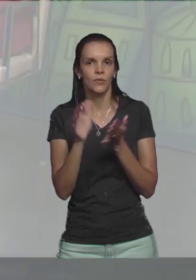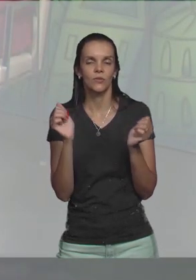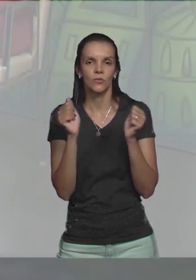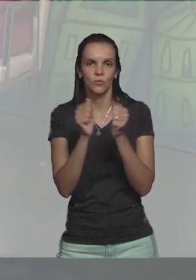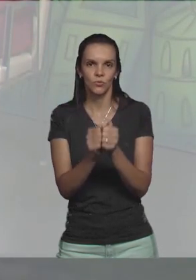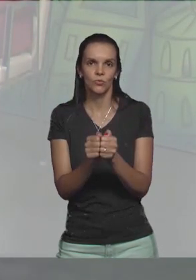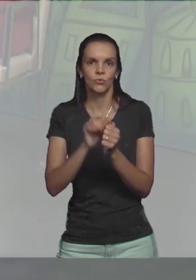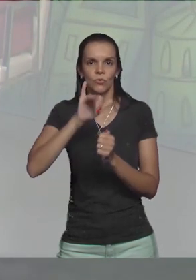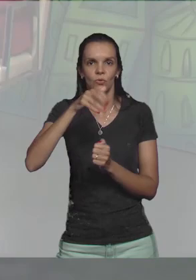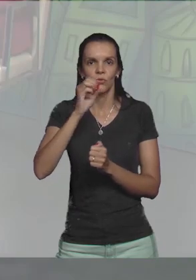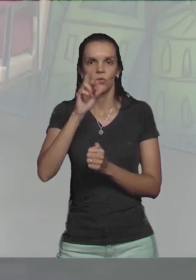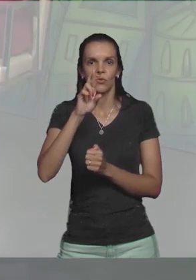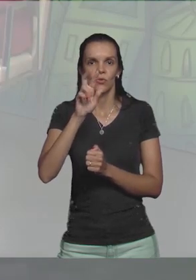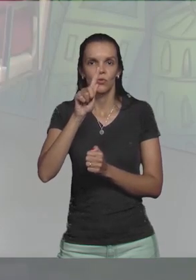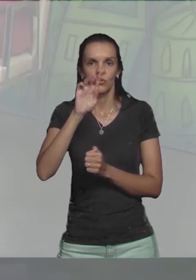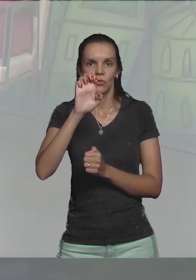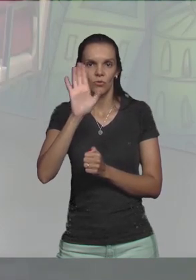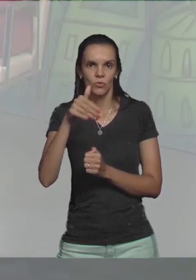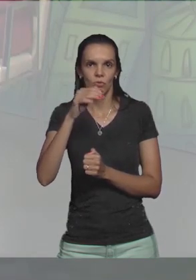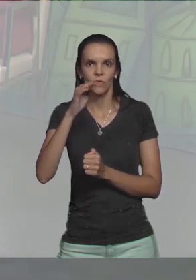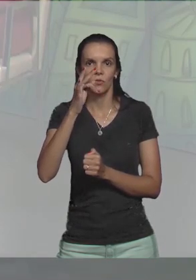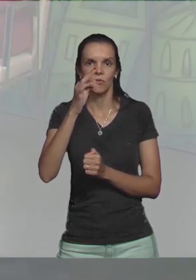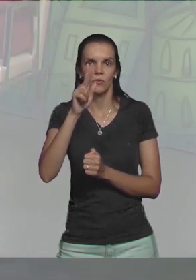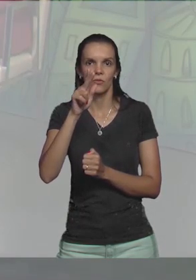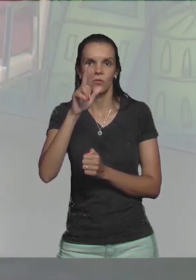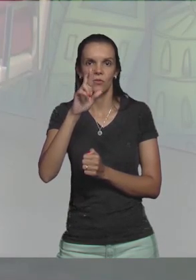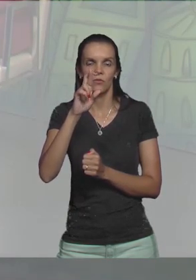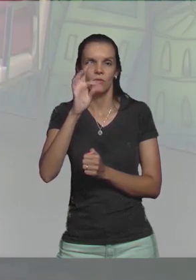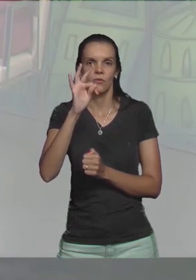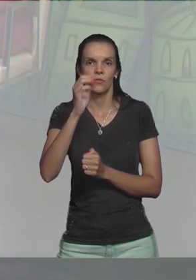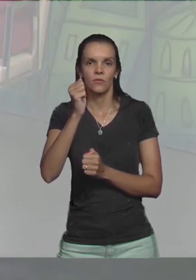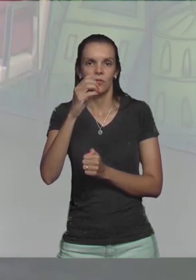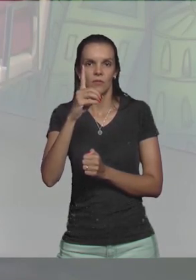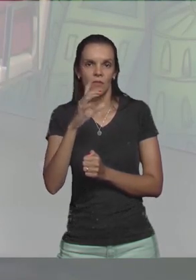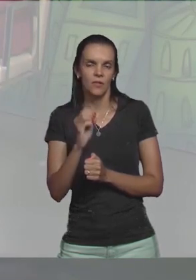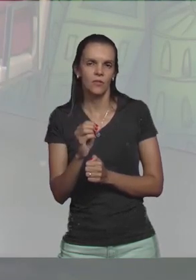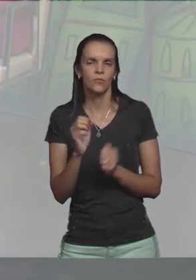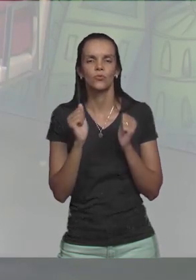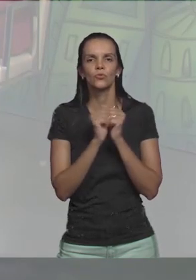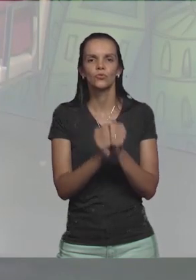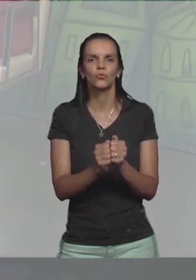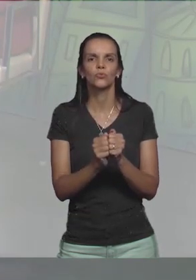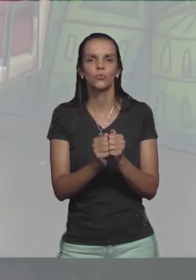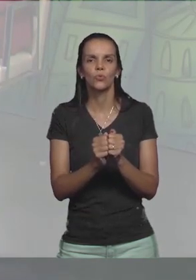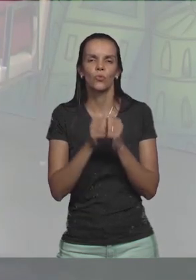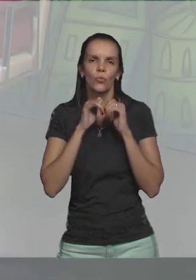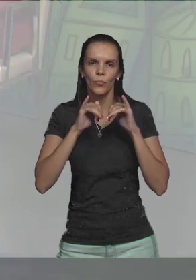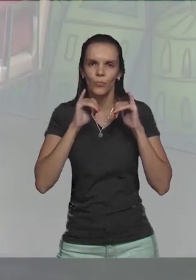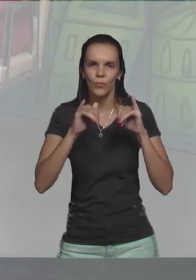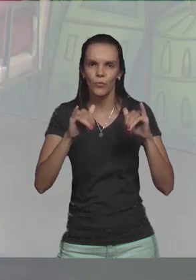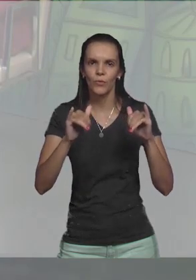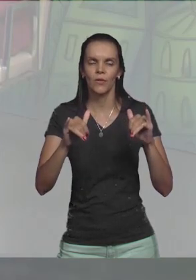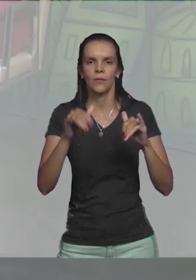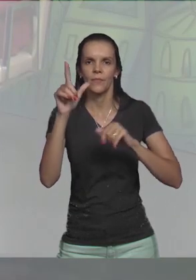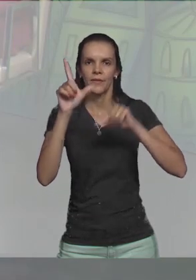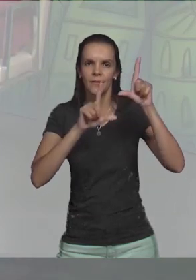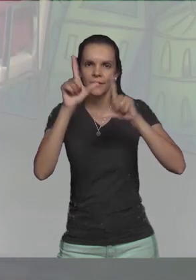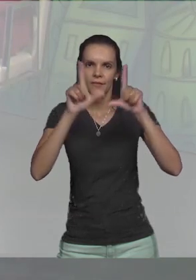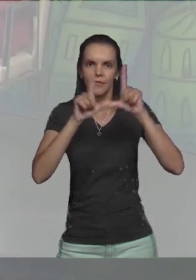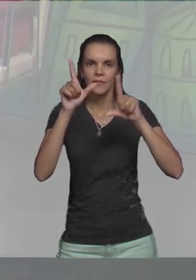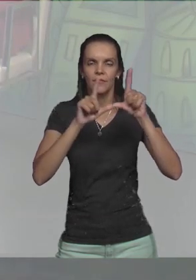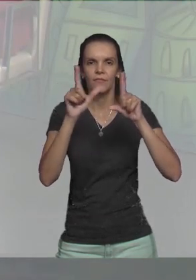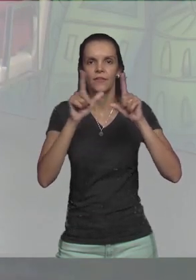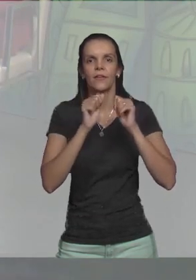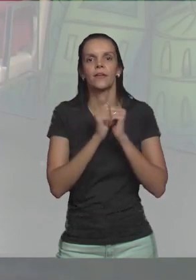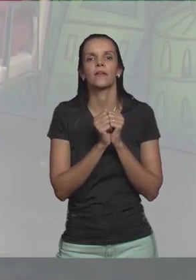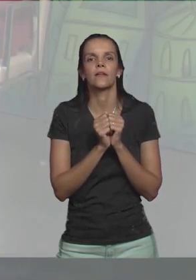junto com o Jorge Furtado, o programa do Mr. Brau. E ela contava o quanto aquilo ali foi difícil ser implementado dentro